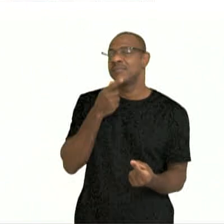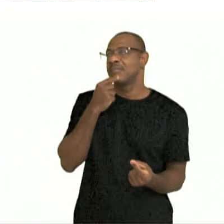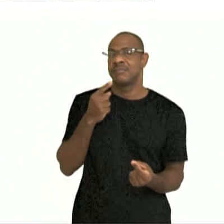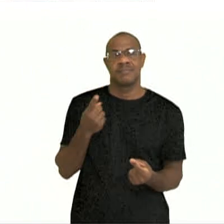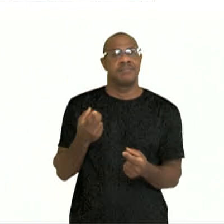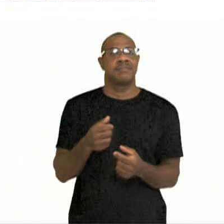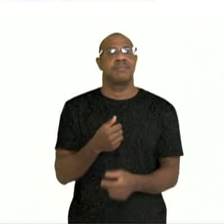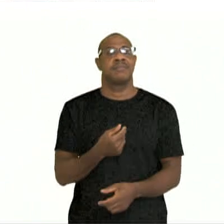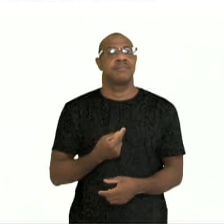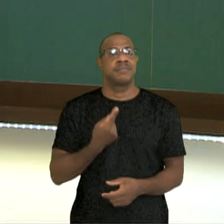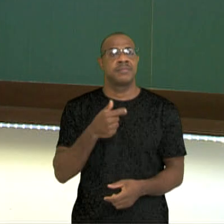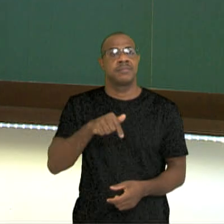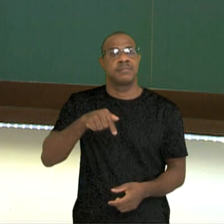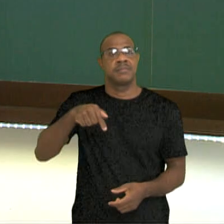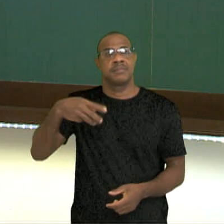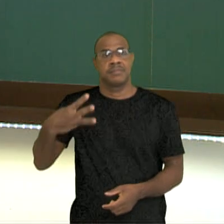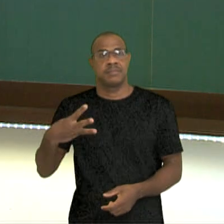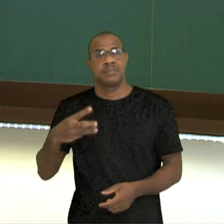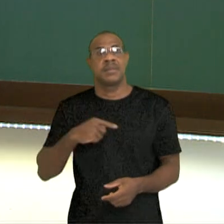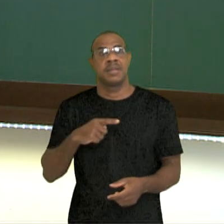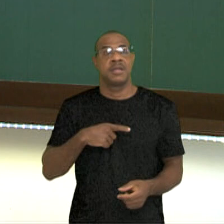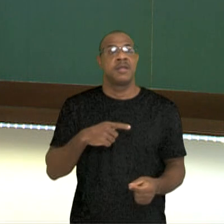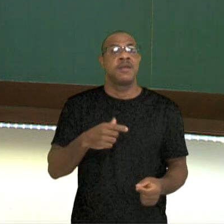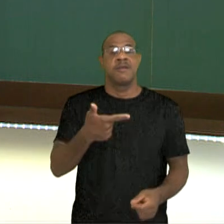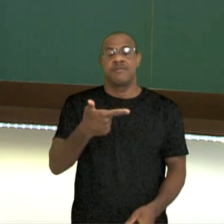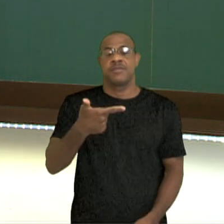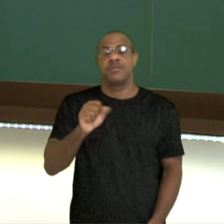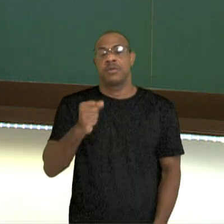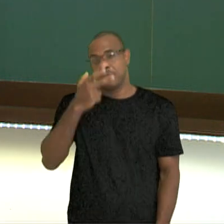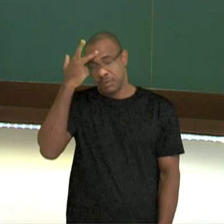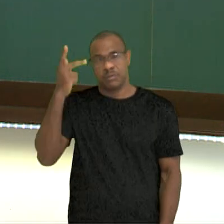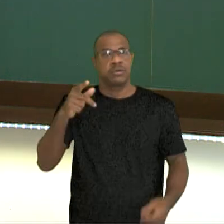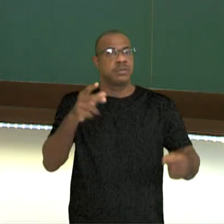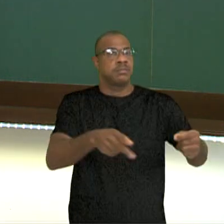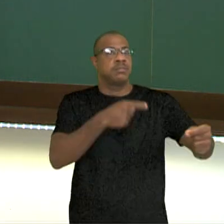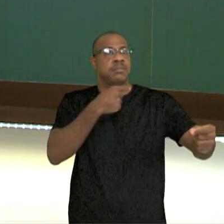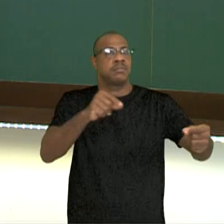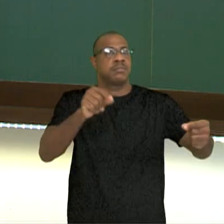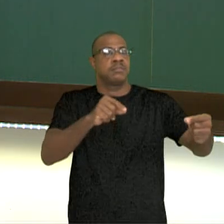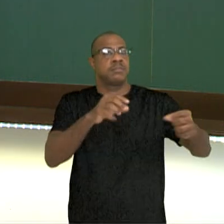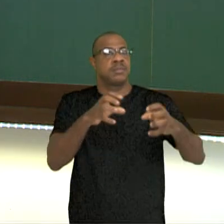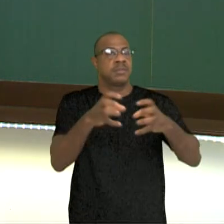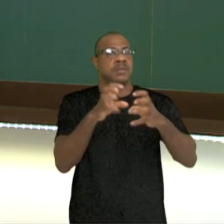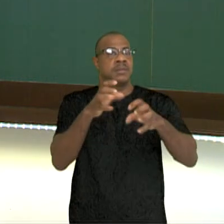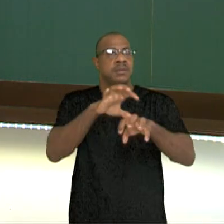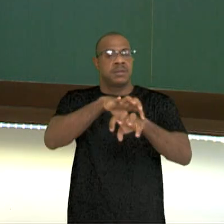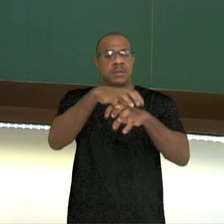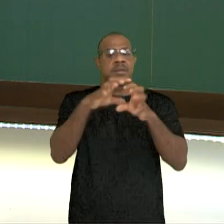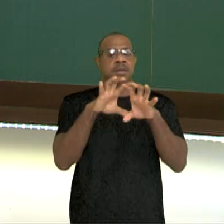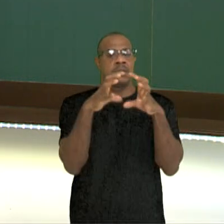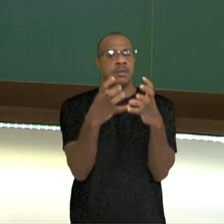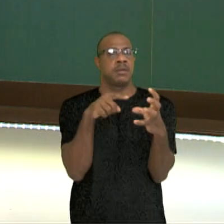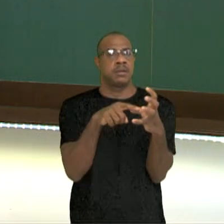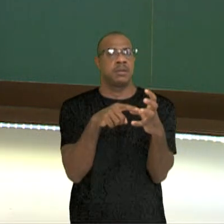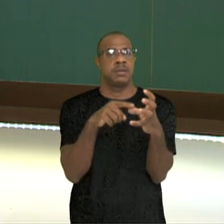1973 e era tocado por 28 pessoas ao mesmo tempo. Olha que legal. Essas bolas aqui são as cabaças,